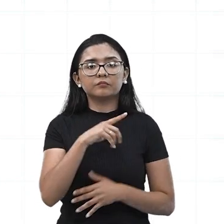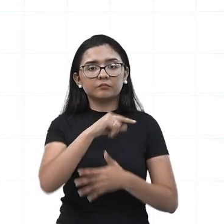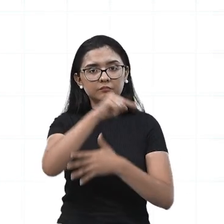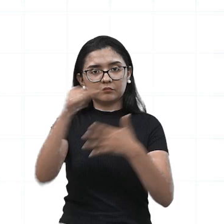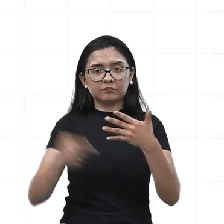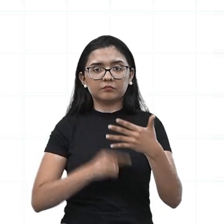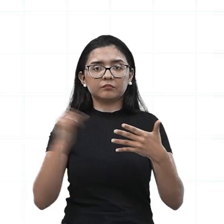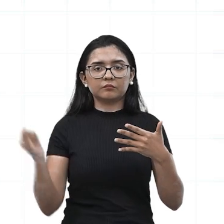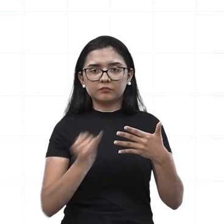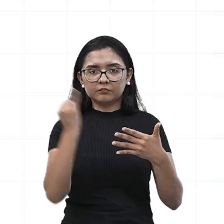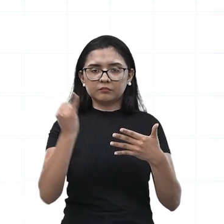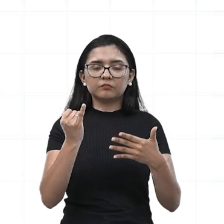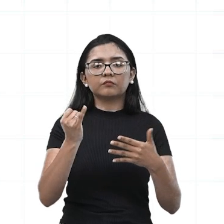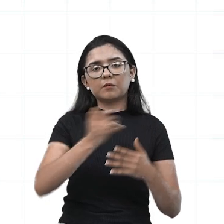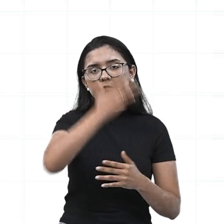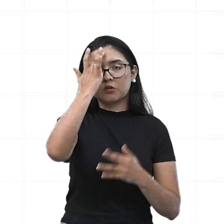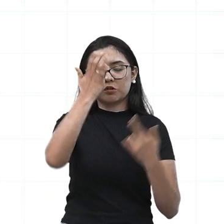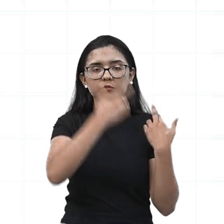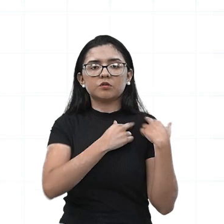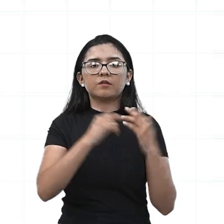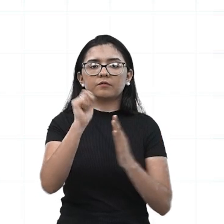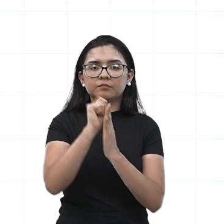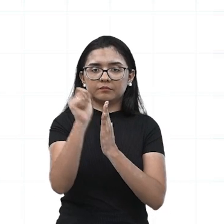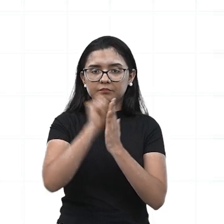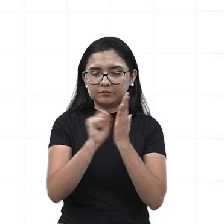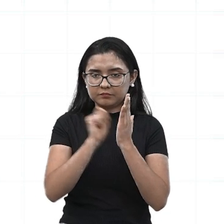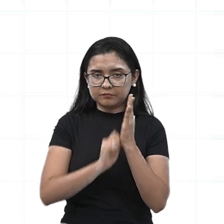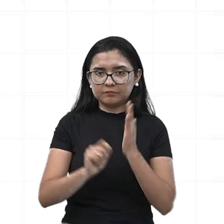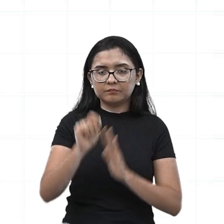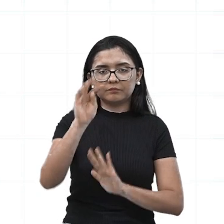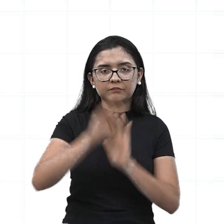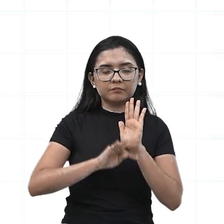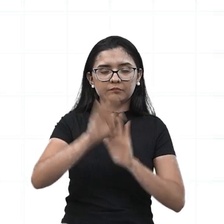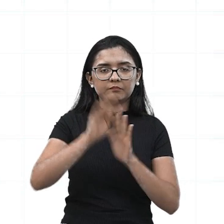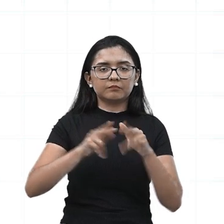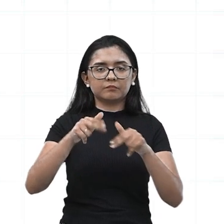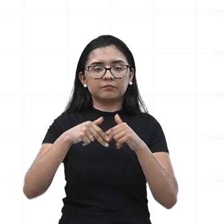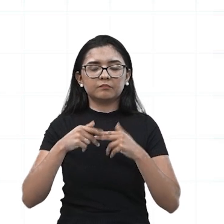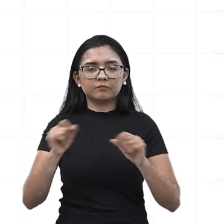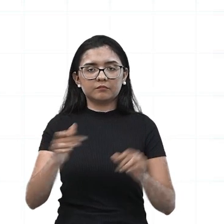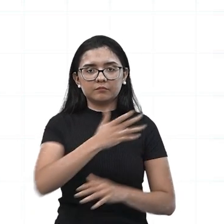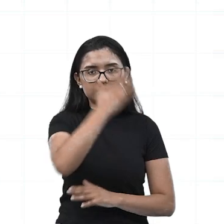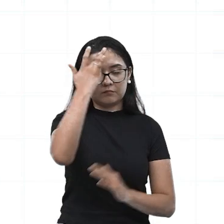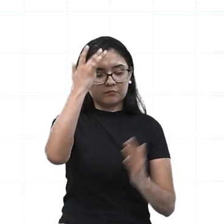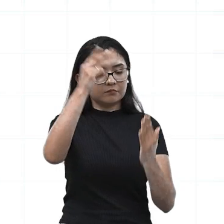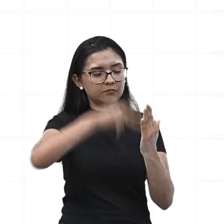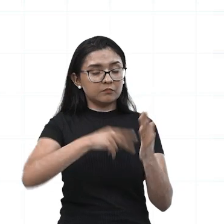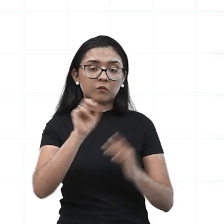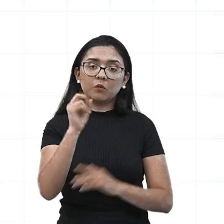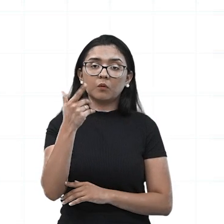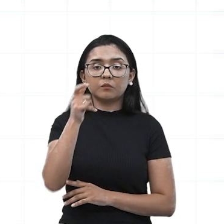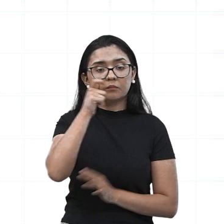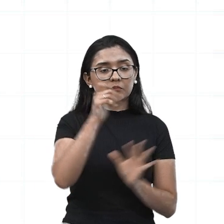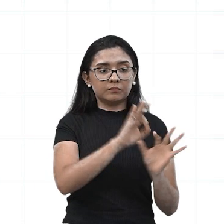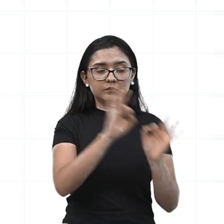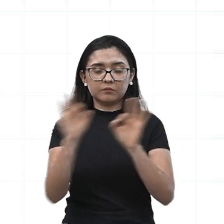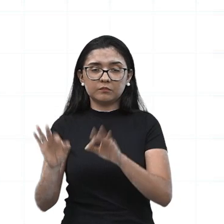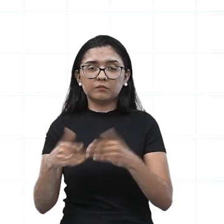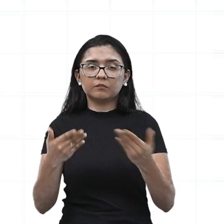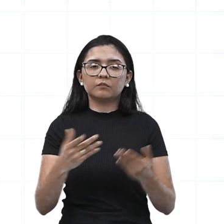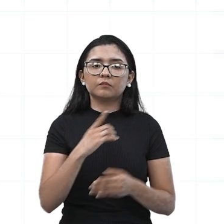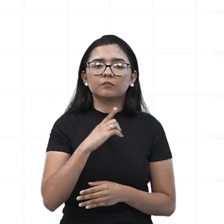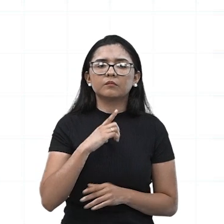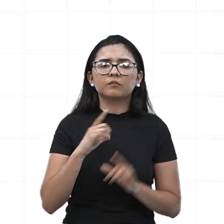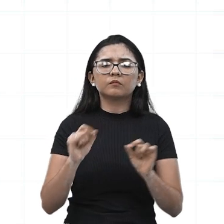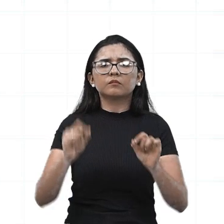mais importantes do dramaturgo, pois é através dela que o público, leitor ou espectador, irá obter meios